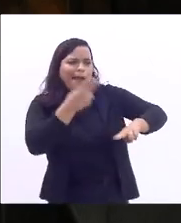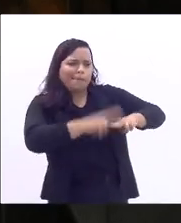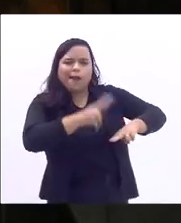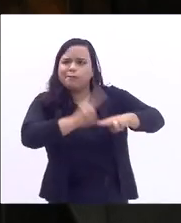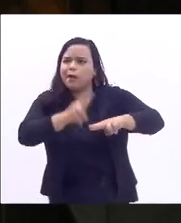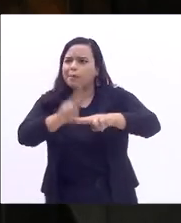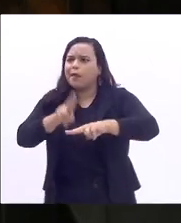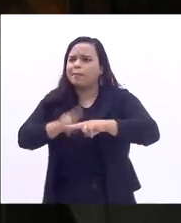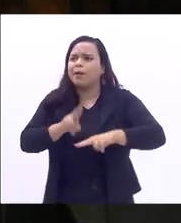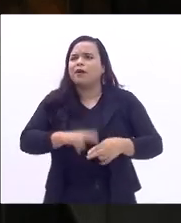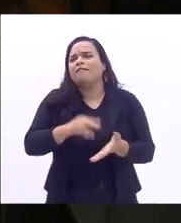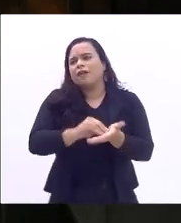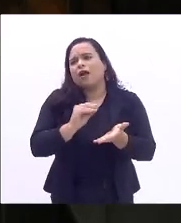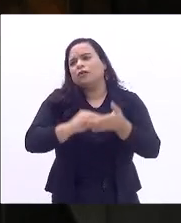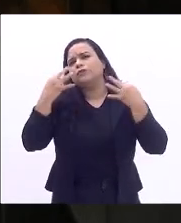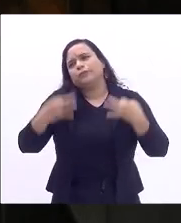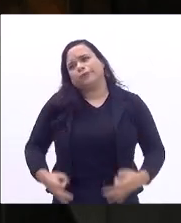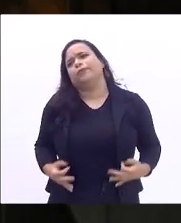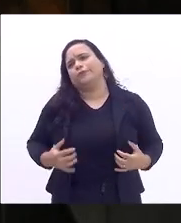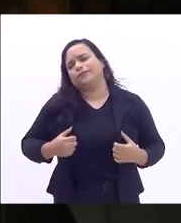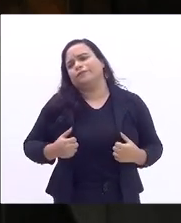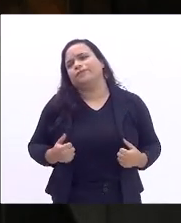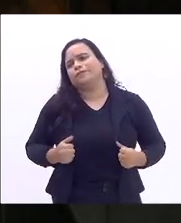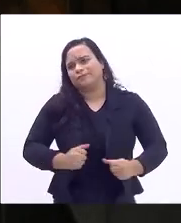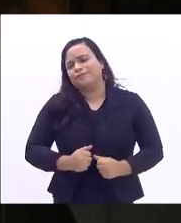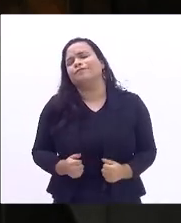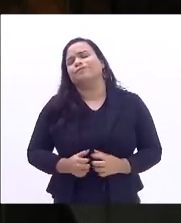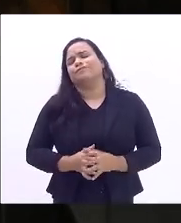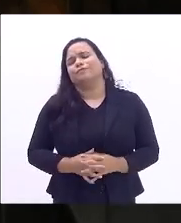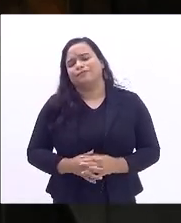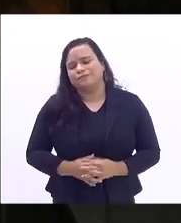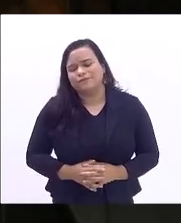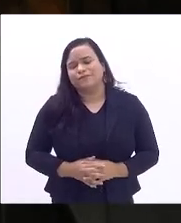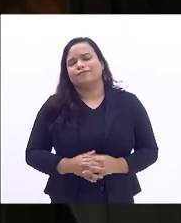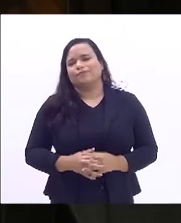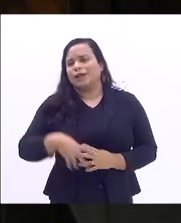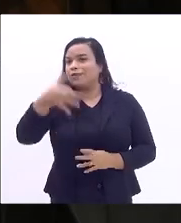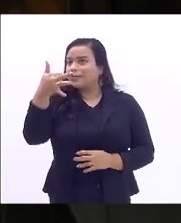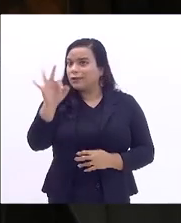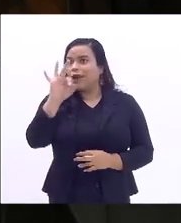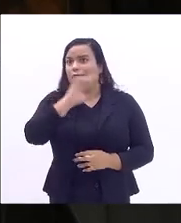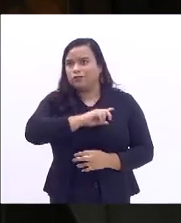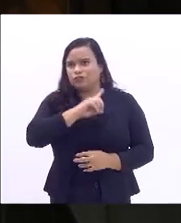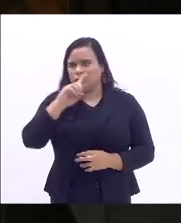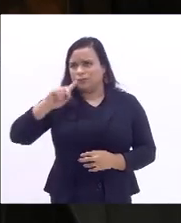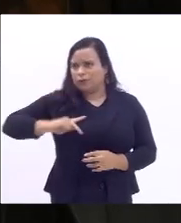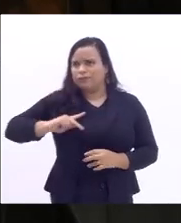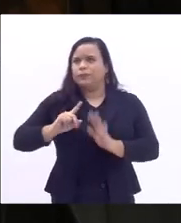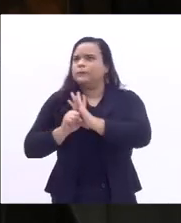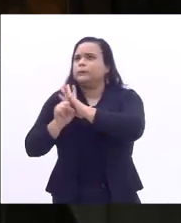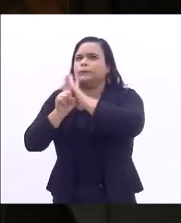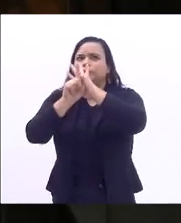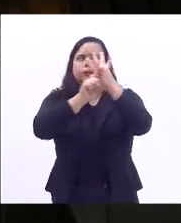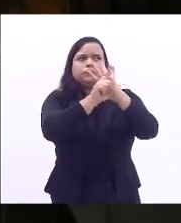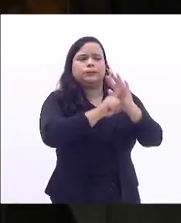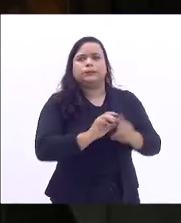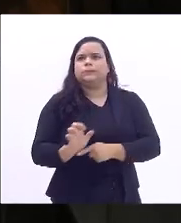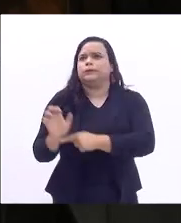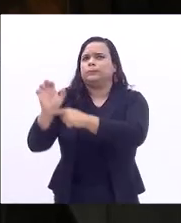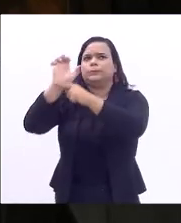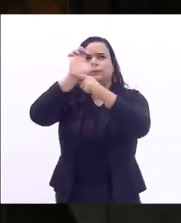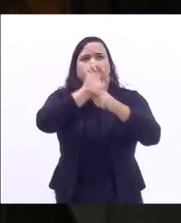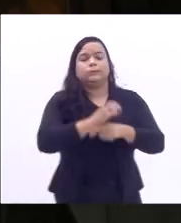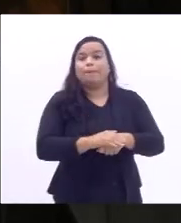estudos dessas dez defensorias públicas do estado que mais prendeu em justamente